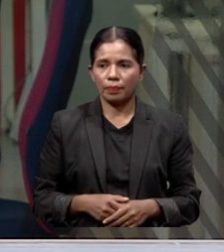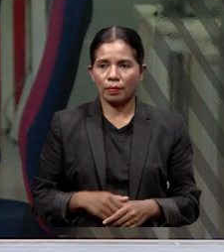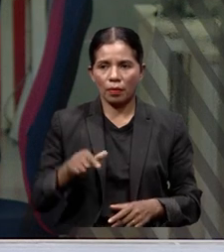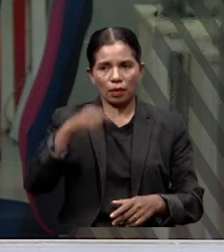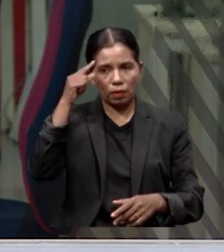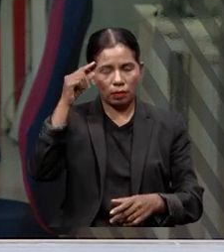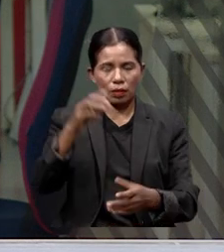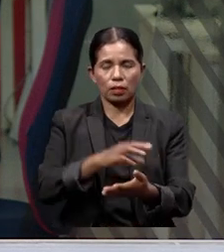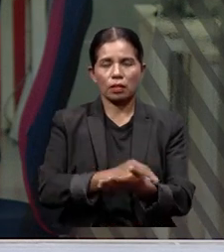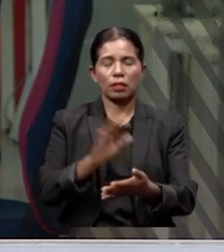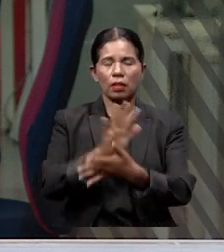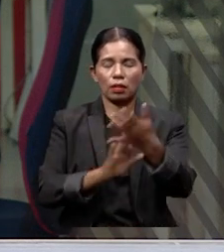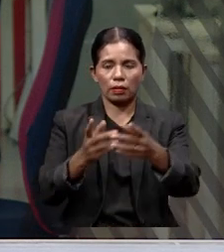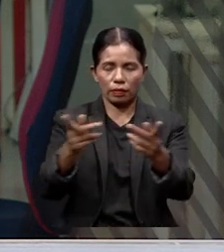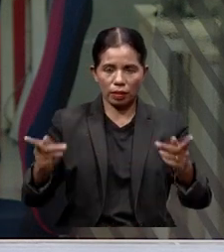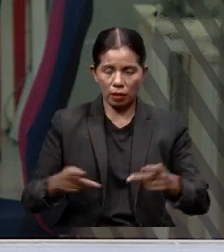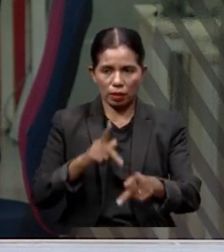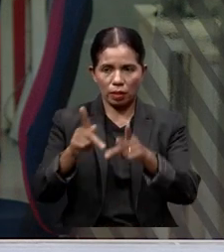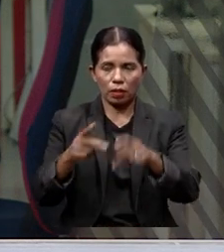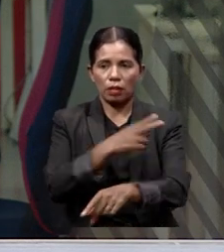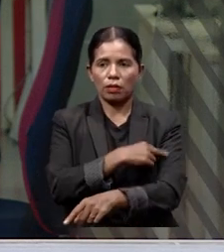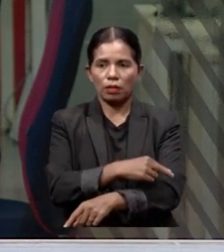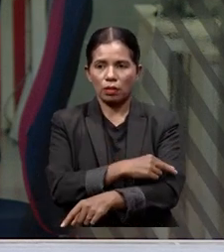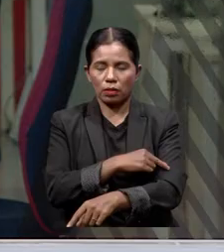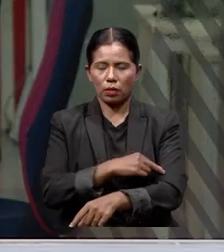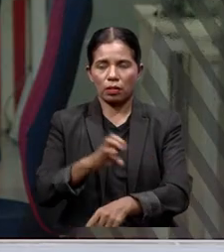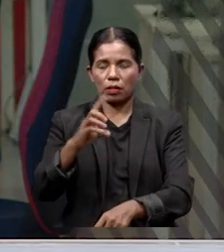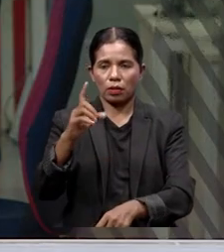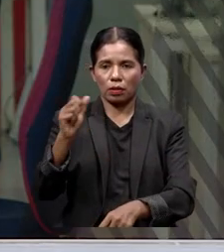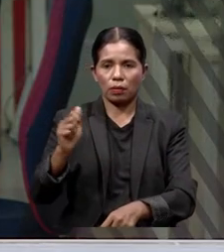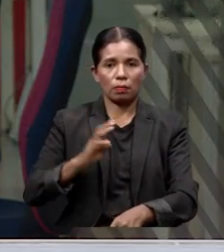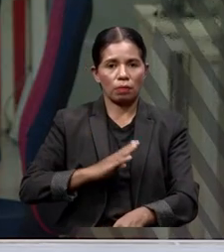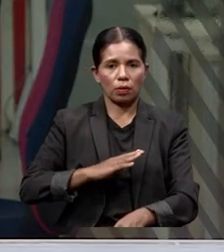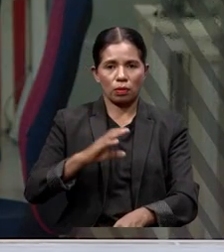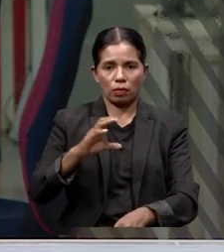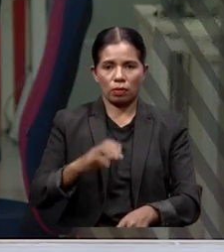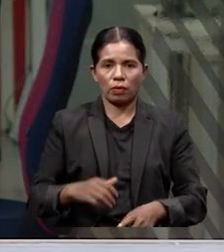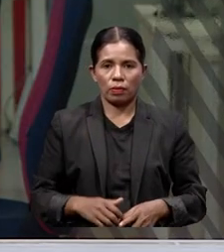Governo inaugura fato inseguro para sobrevivente em Hospital Regional Eduardo Ximenes, Baucau.